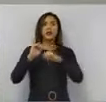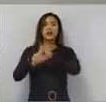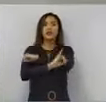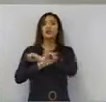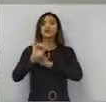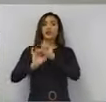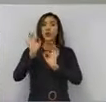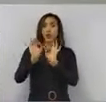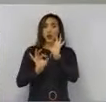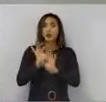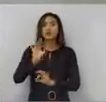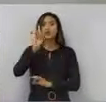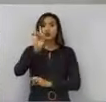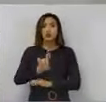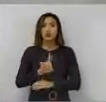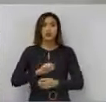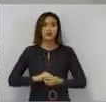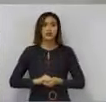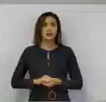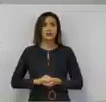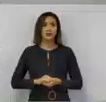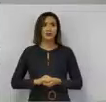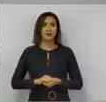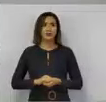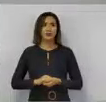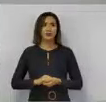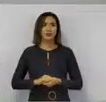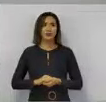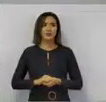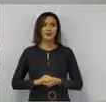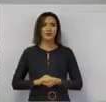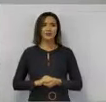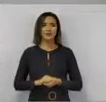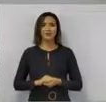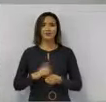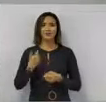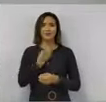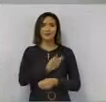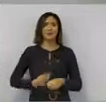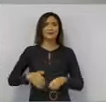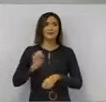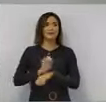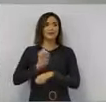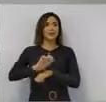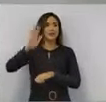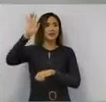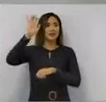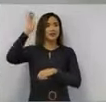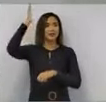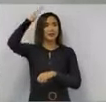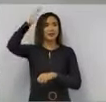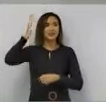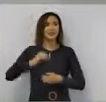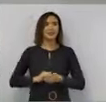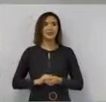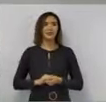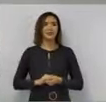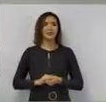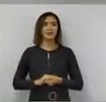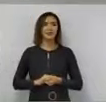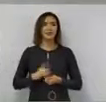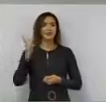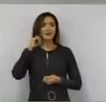garantidor dele vai ser a União, o mutuário é o governo do estado, o executor será a COSAMPA, que